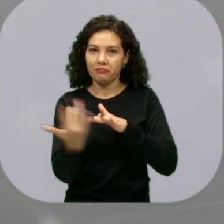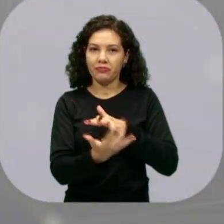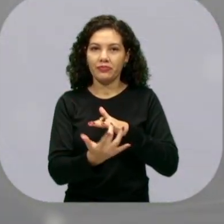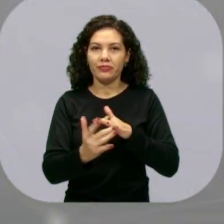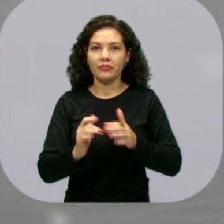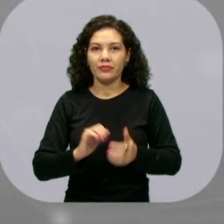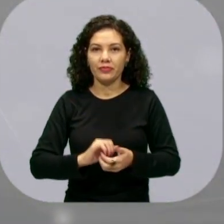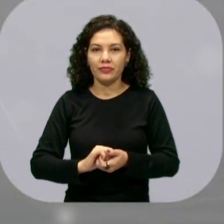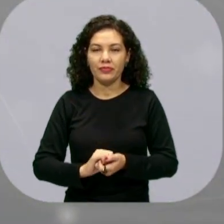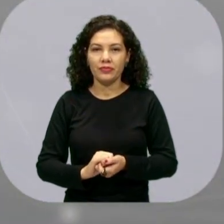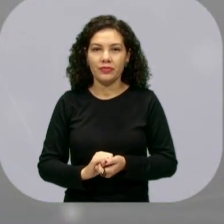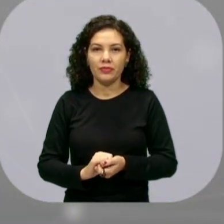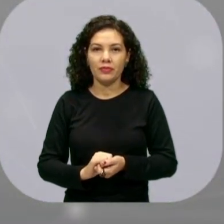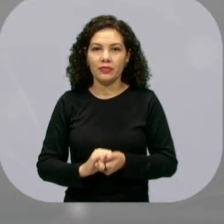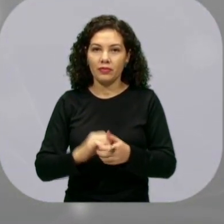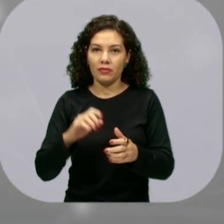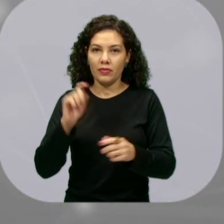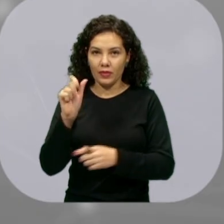sociais.